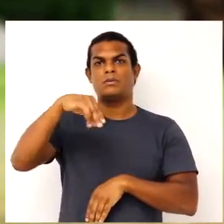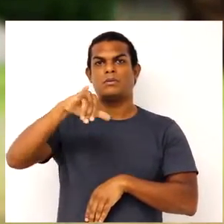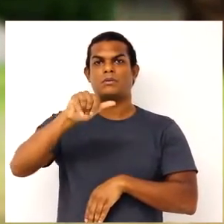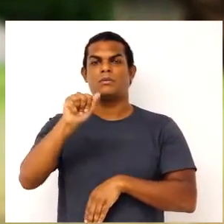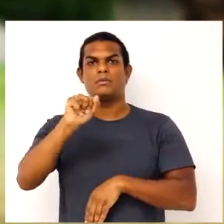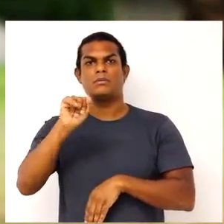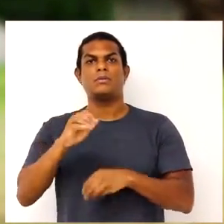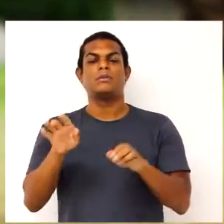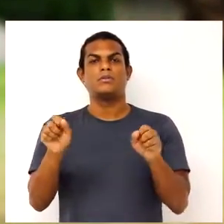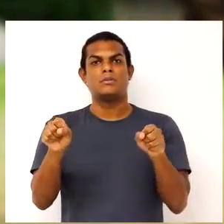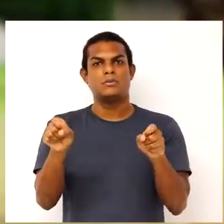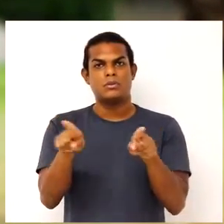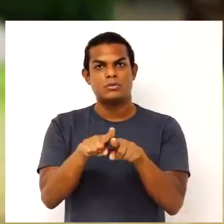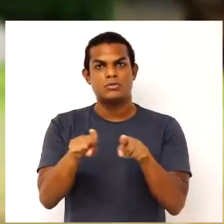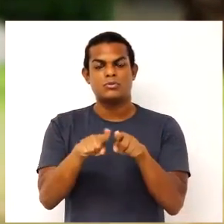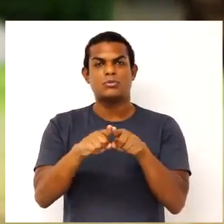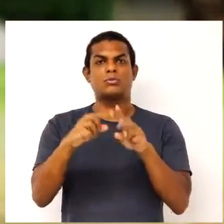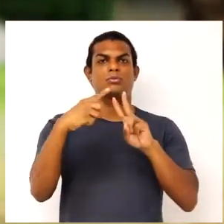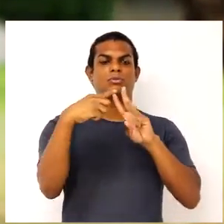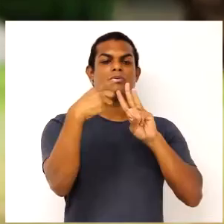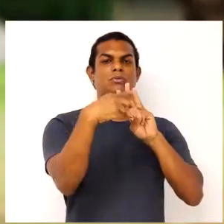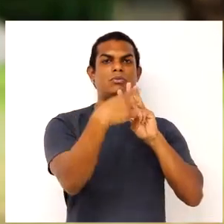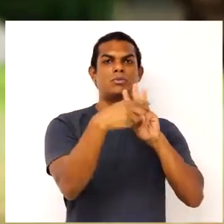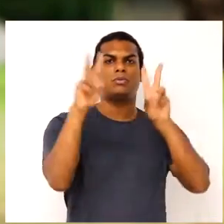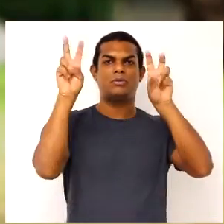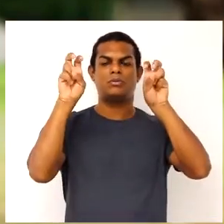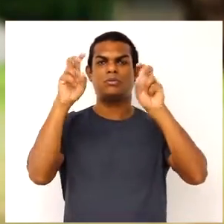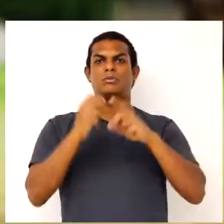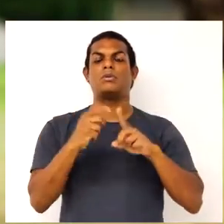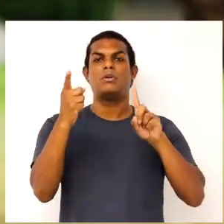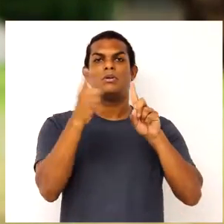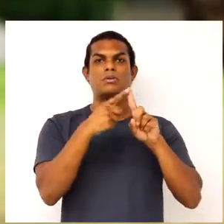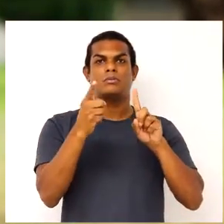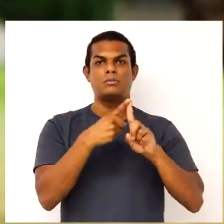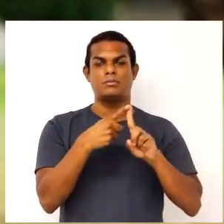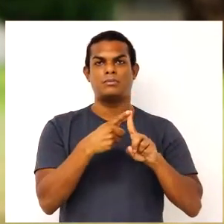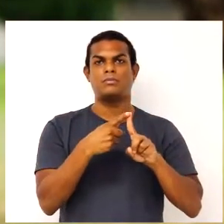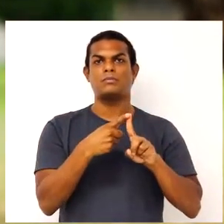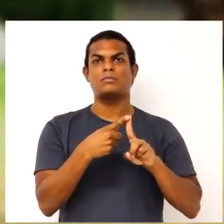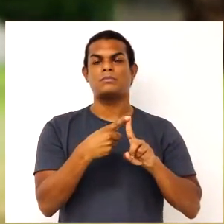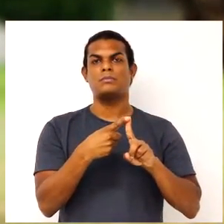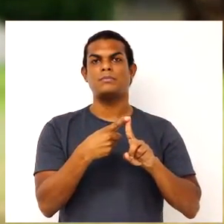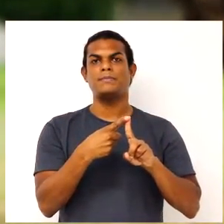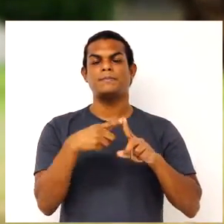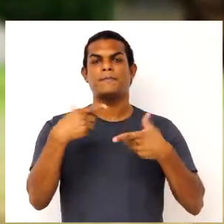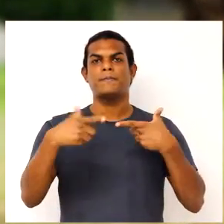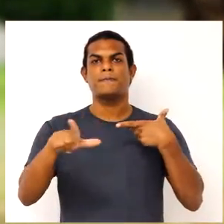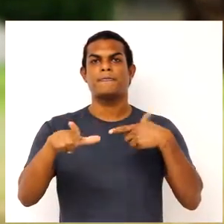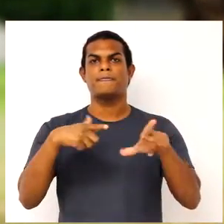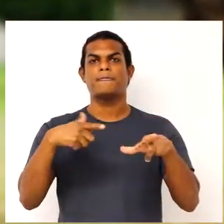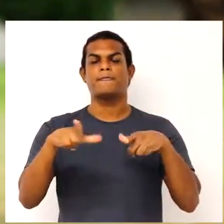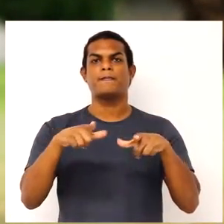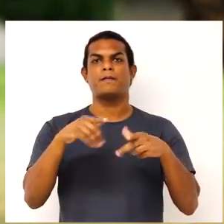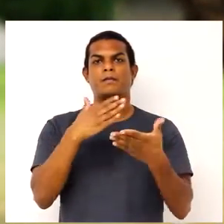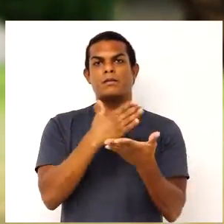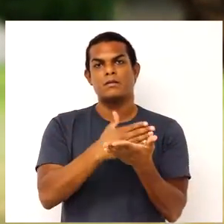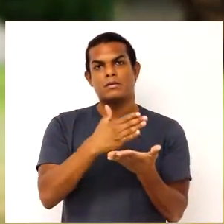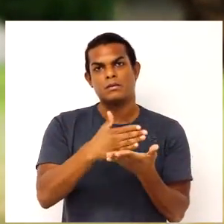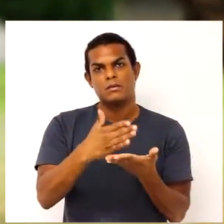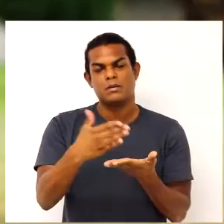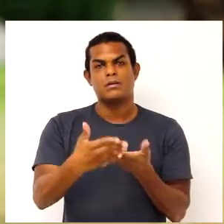você durante as três competências. Na primeira competência, nós iremos trabalhar as etapas de